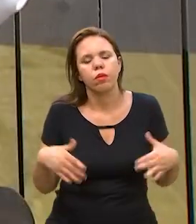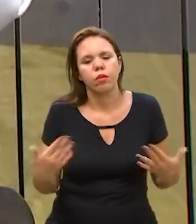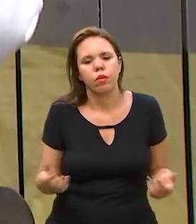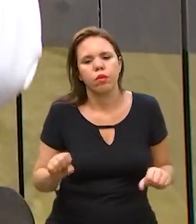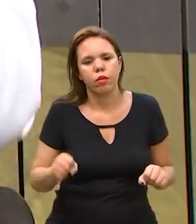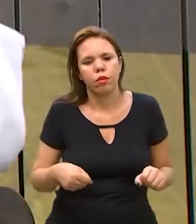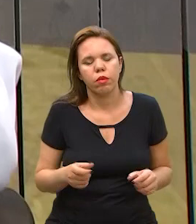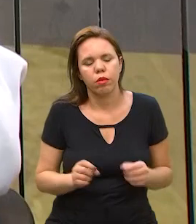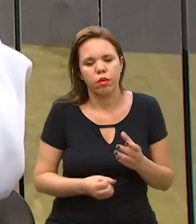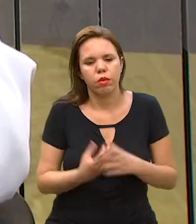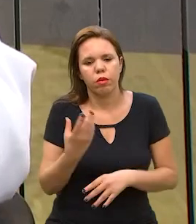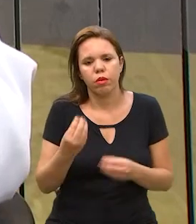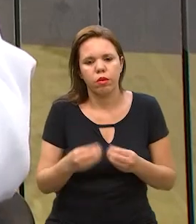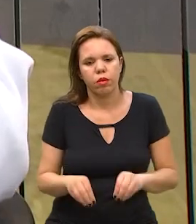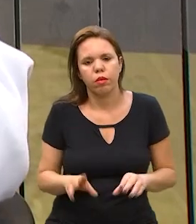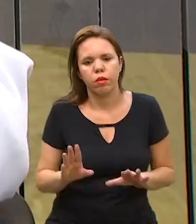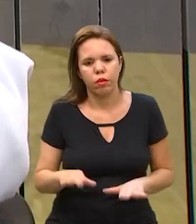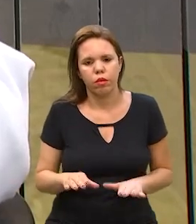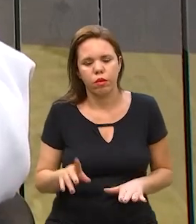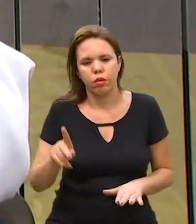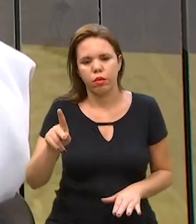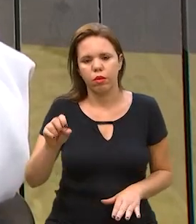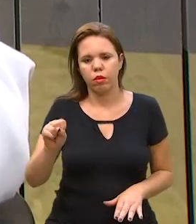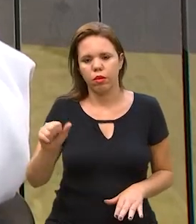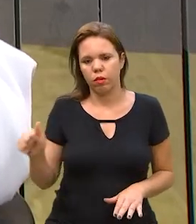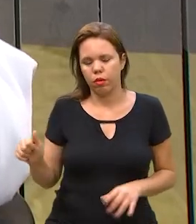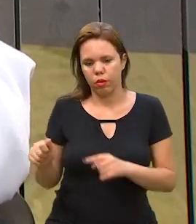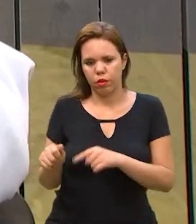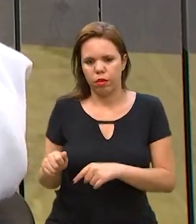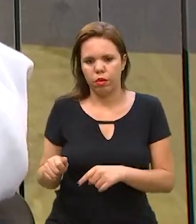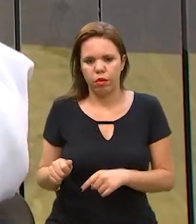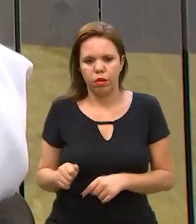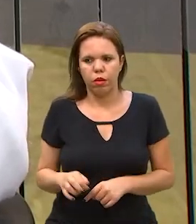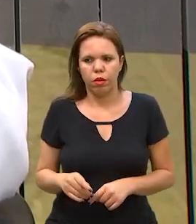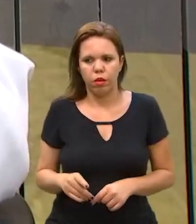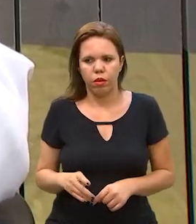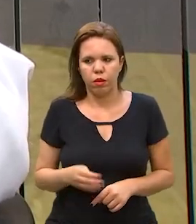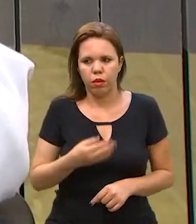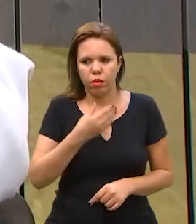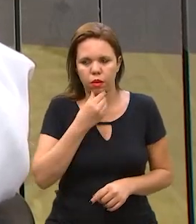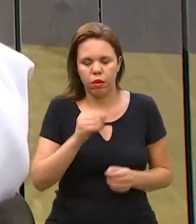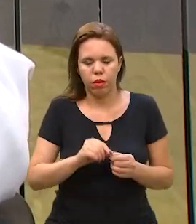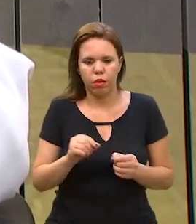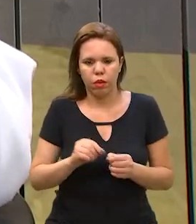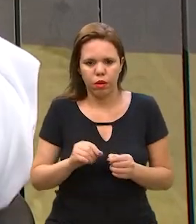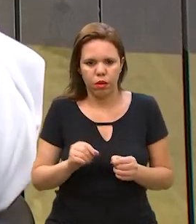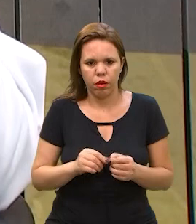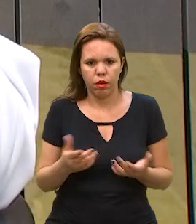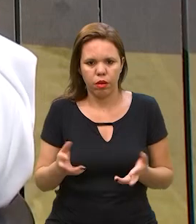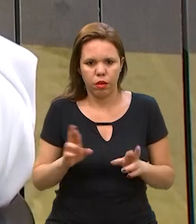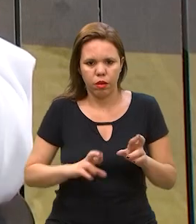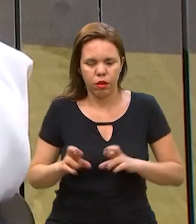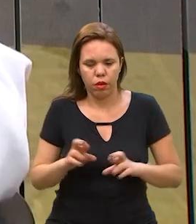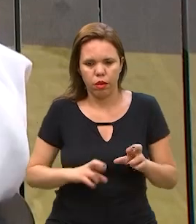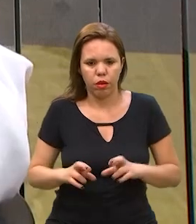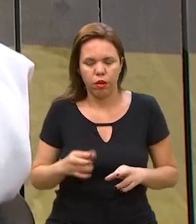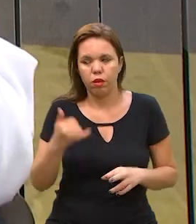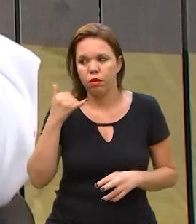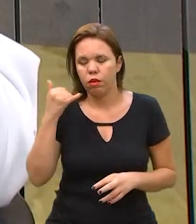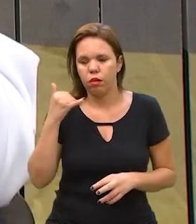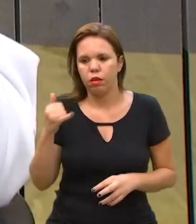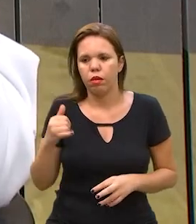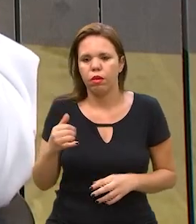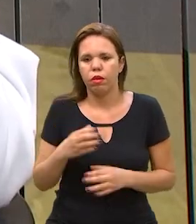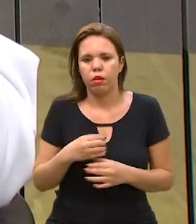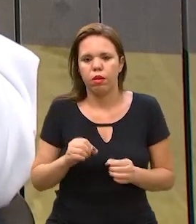que poderia interferir? É para o PSA. O homem que vai fazer exame de PSA, quando ele liga no laboratório